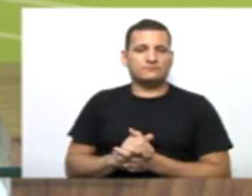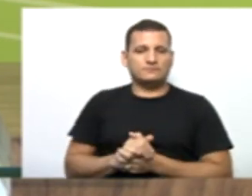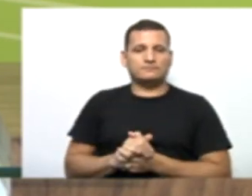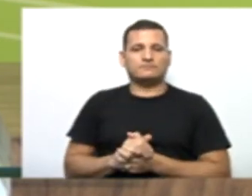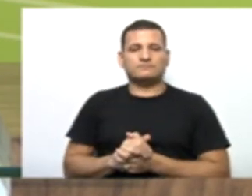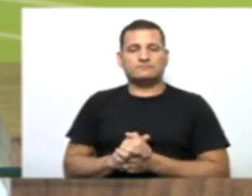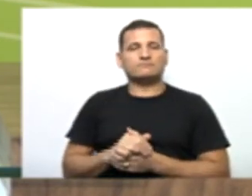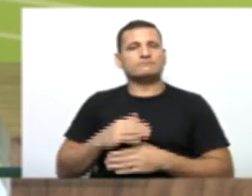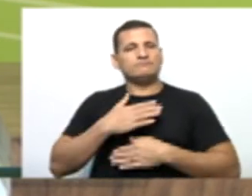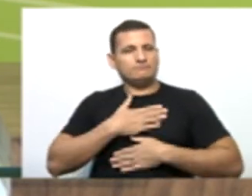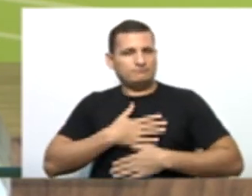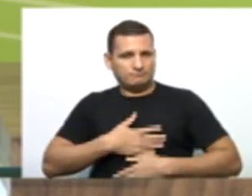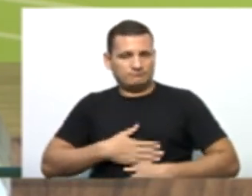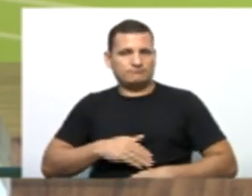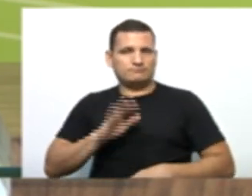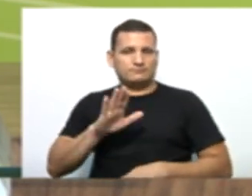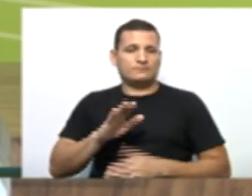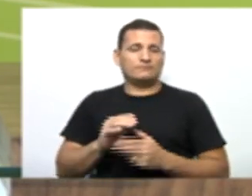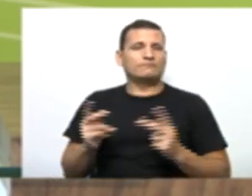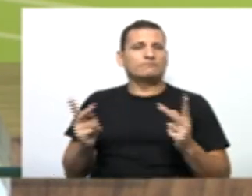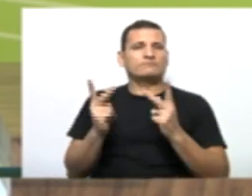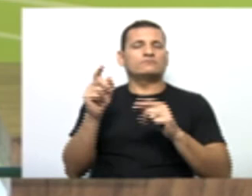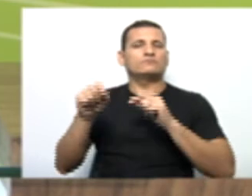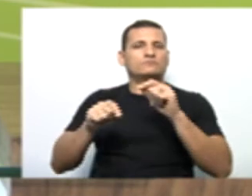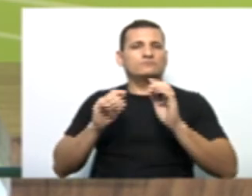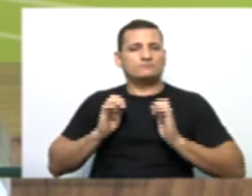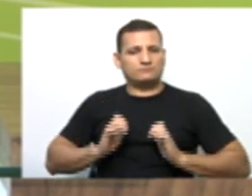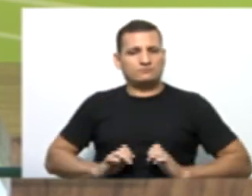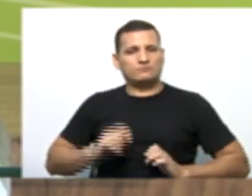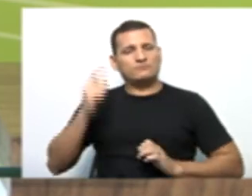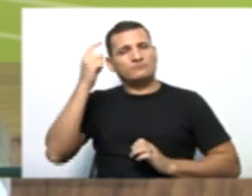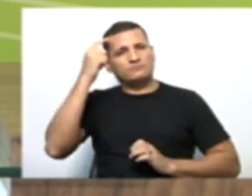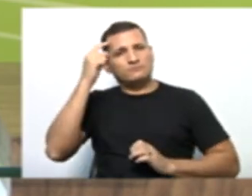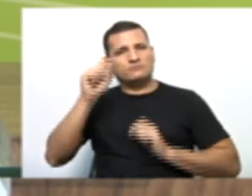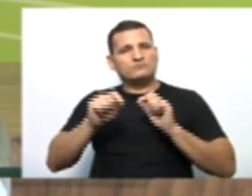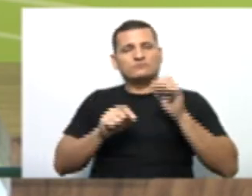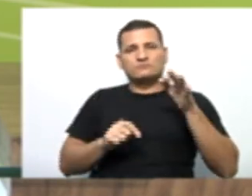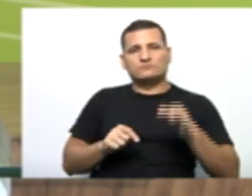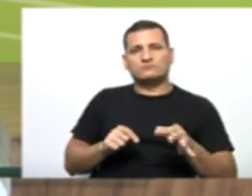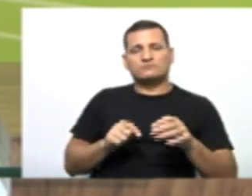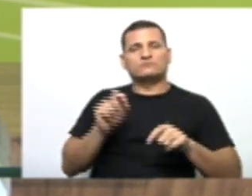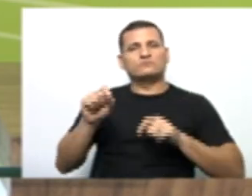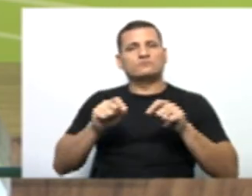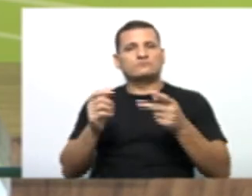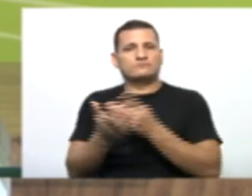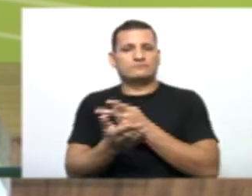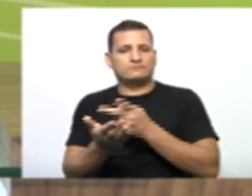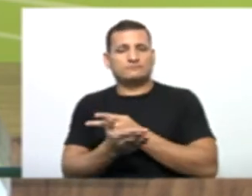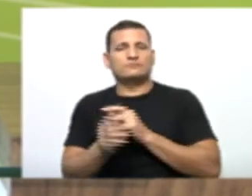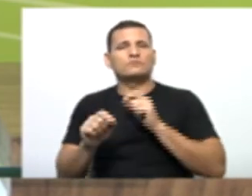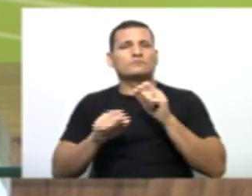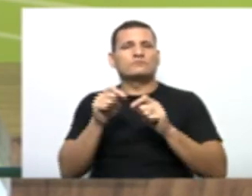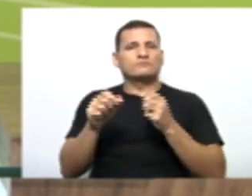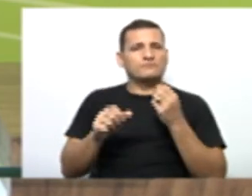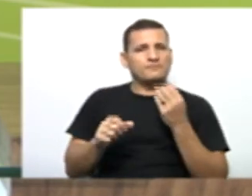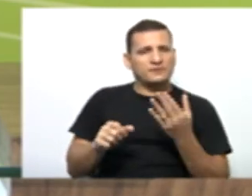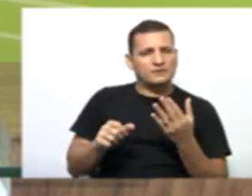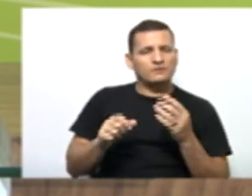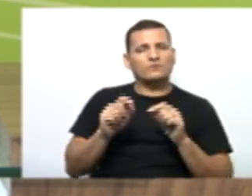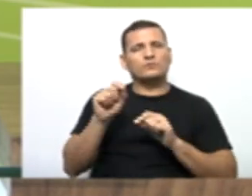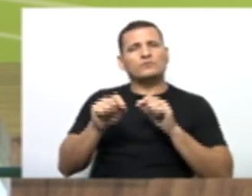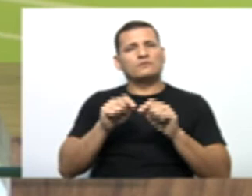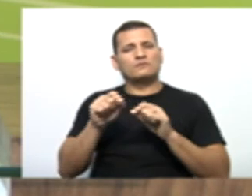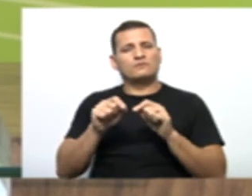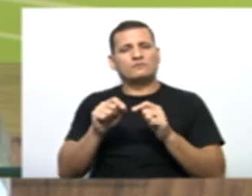sucesso. Calma. Valorize o que é ético, pensa o que é o certo, o que é errado, o que é o bem, o que